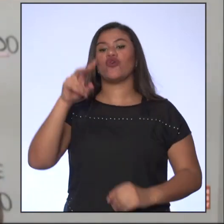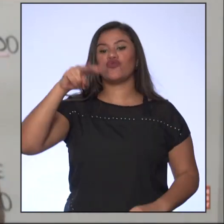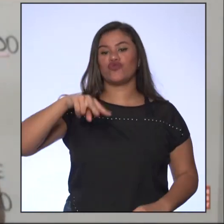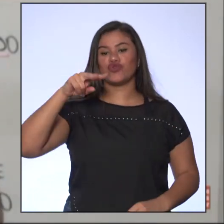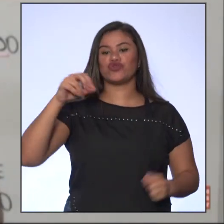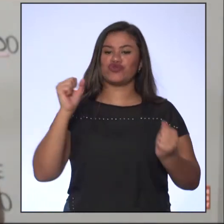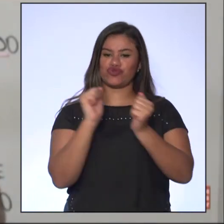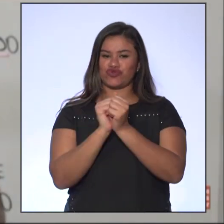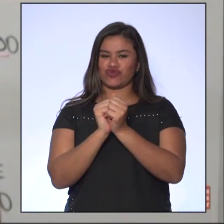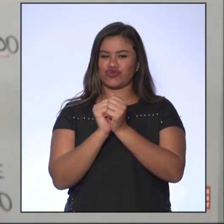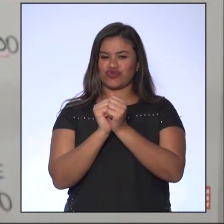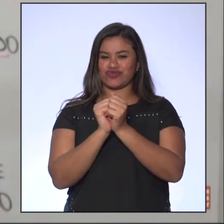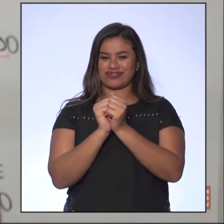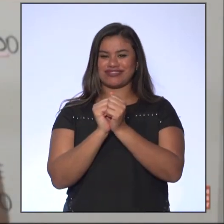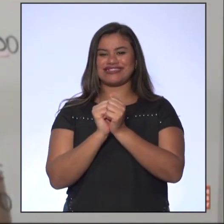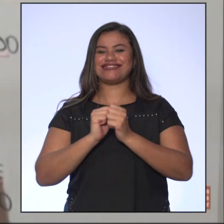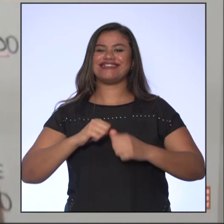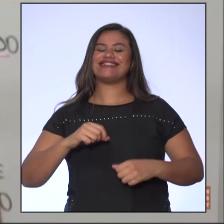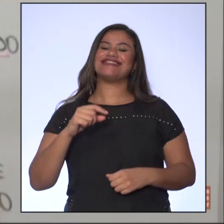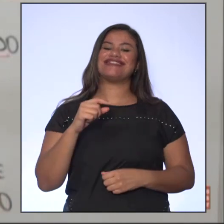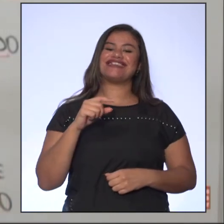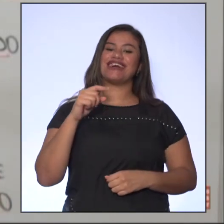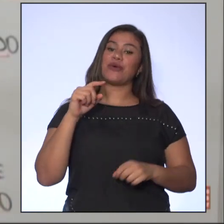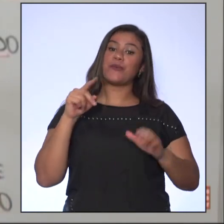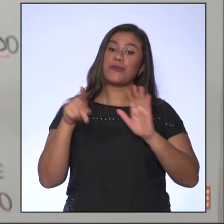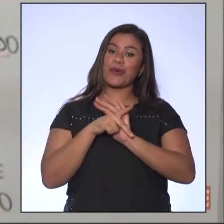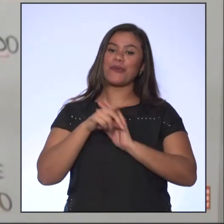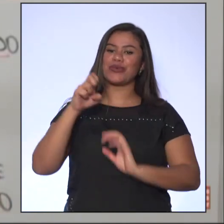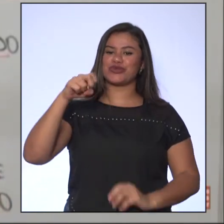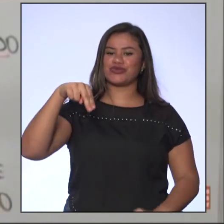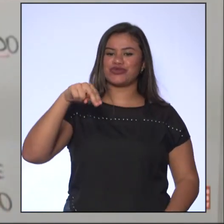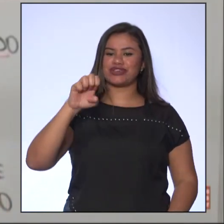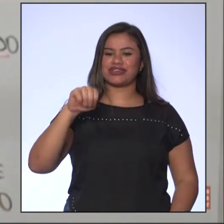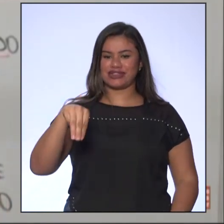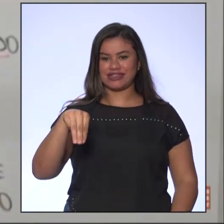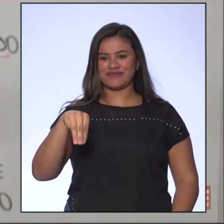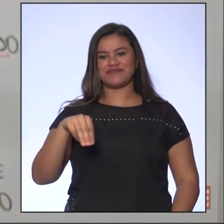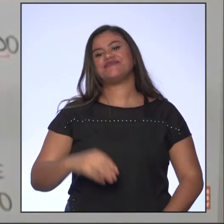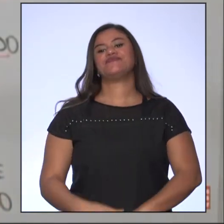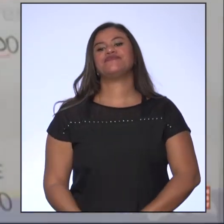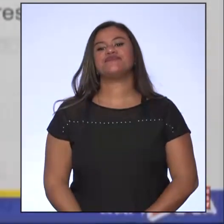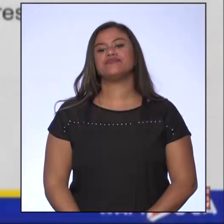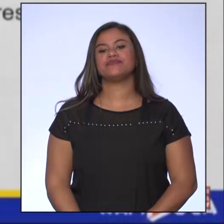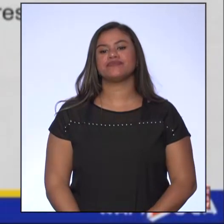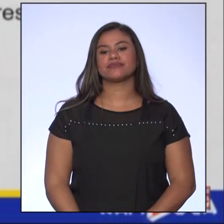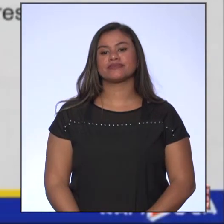tá? Acompanha na tela essa questão que está aparecendo agora.